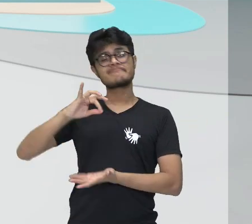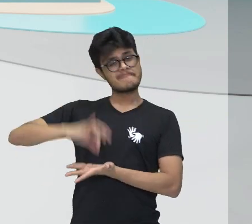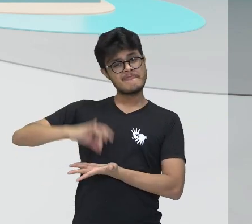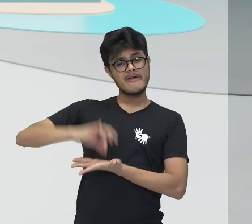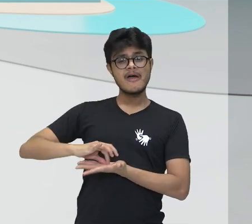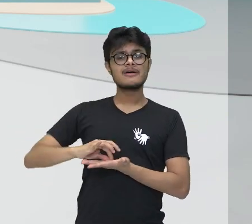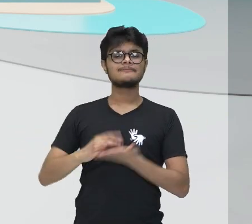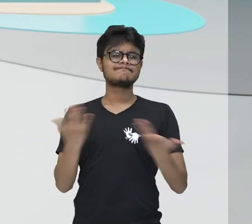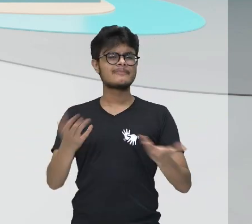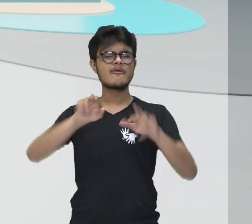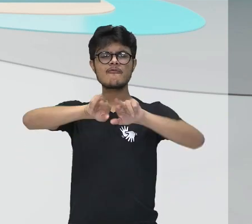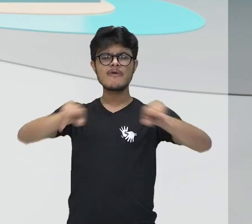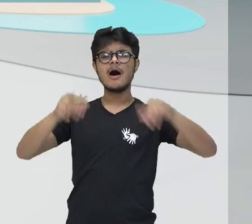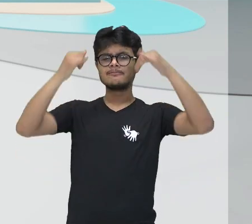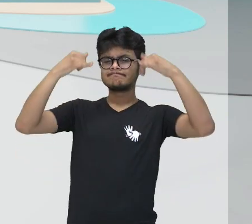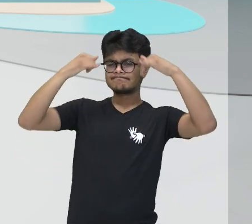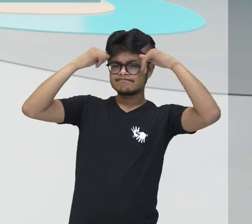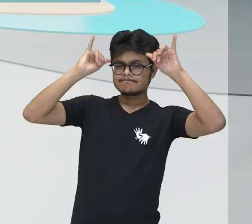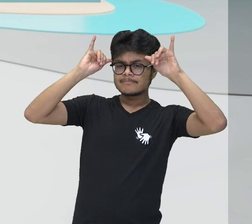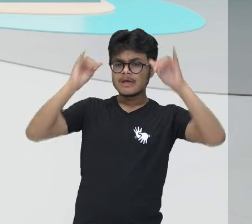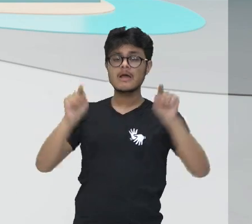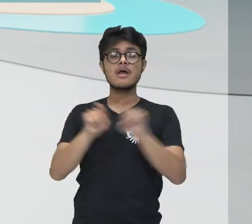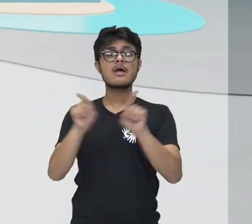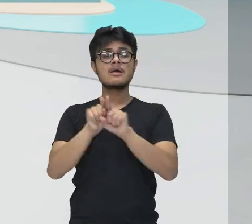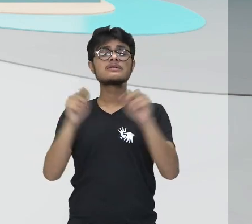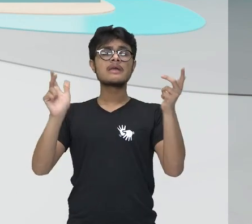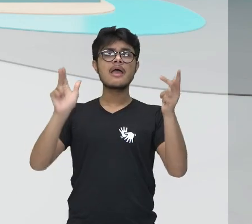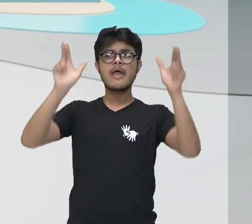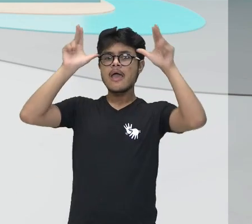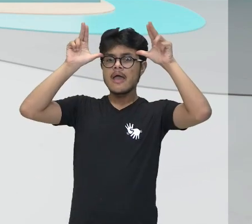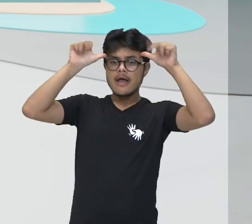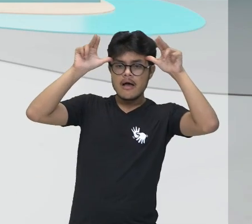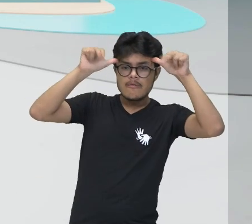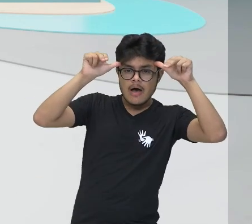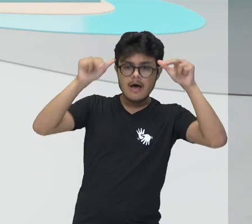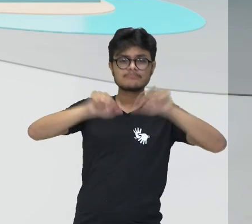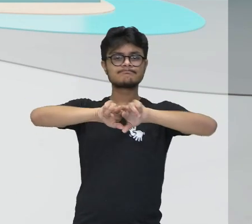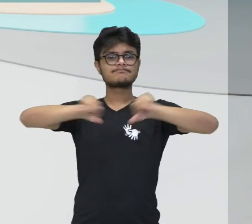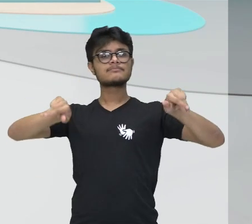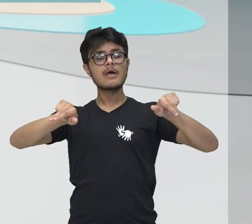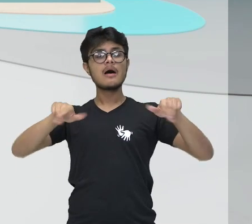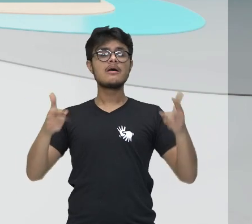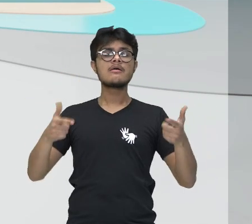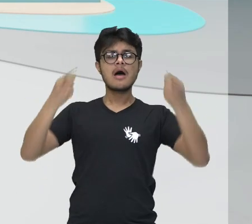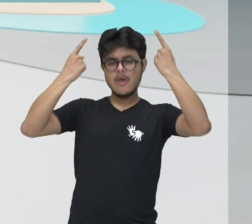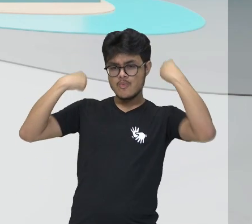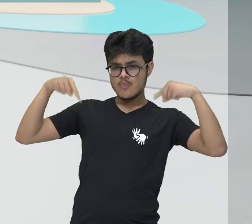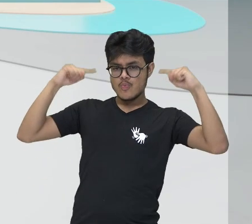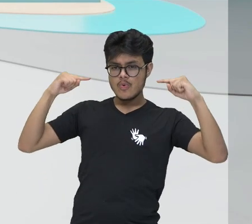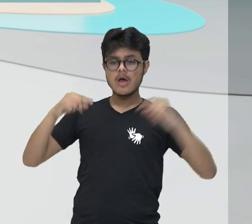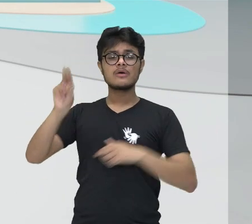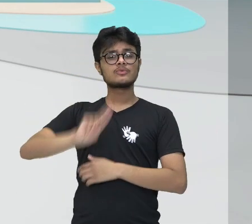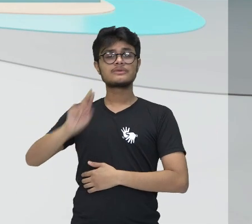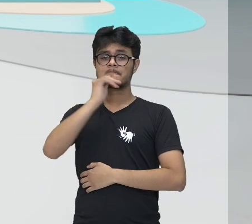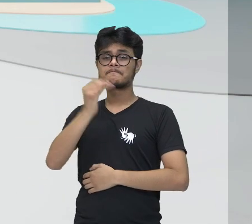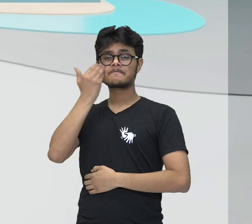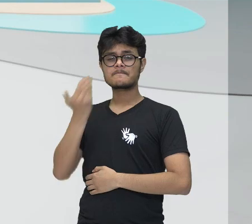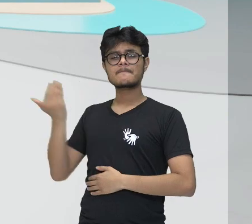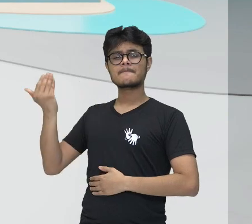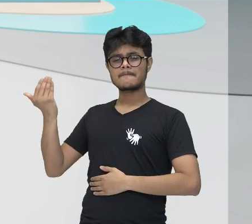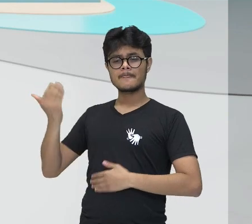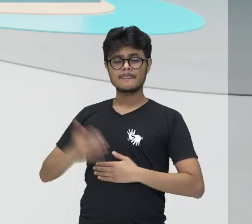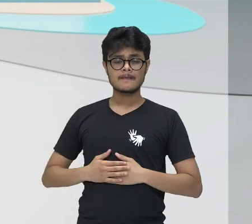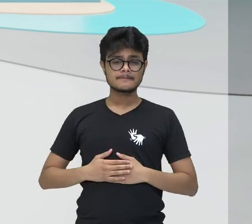selvagens, como os bisões, cavalos, cervos, entre outros, como vocês podem observar aqui na